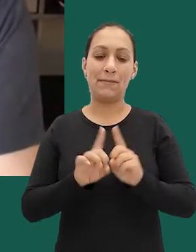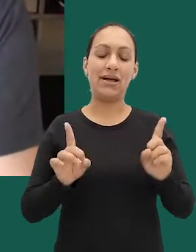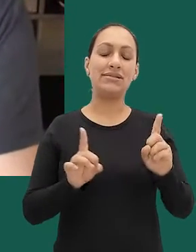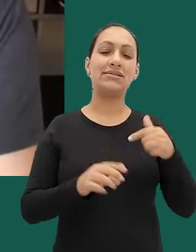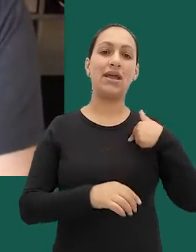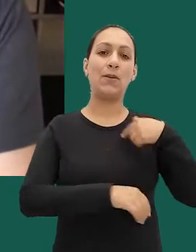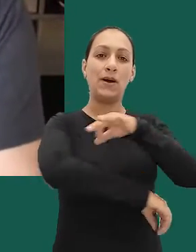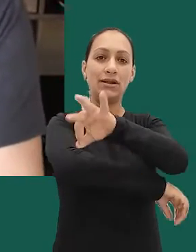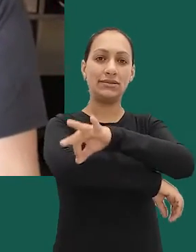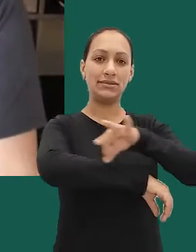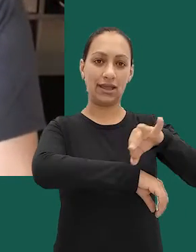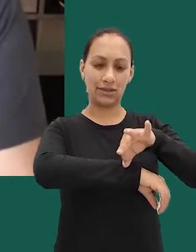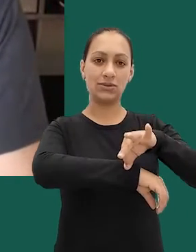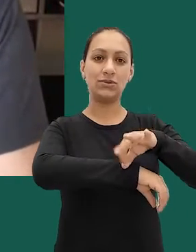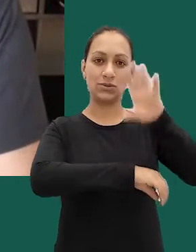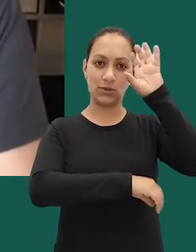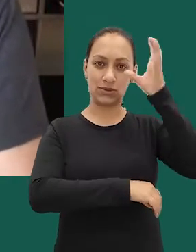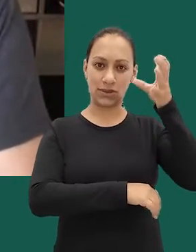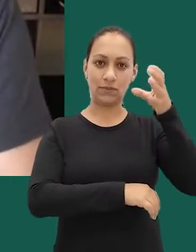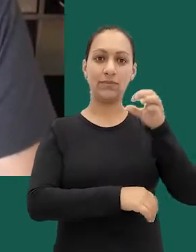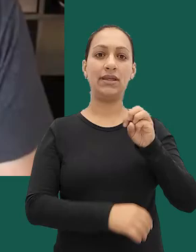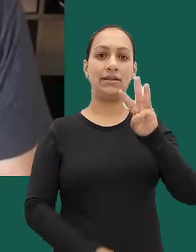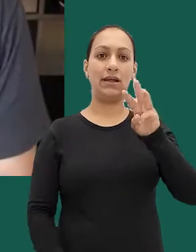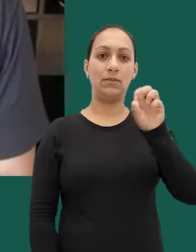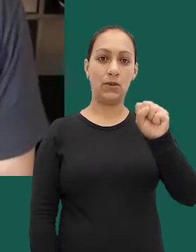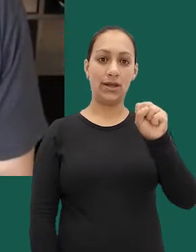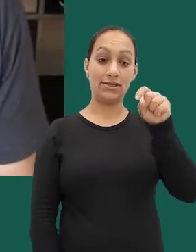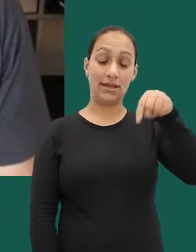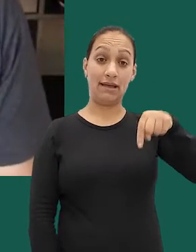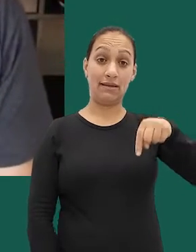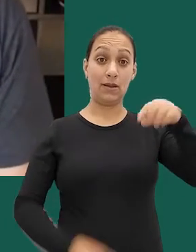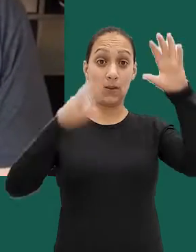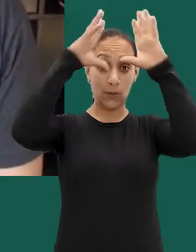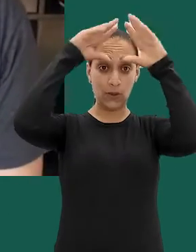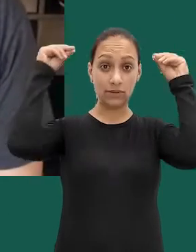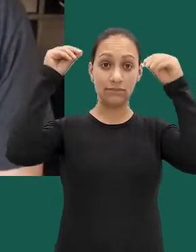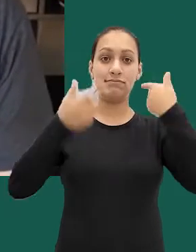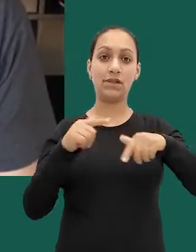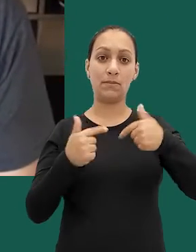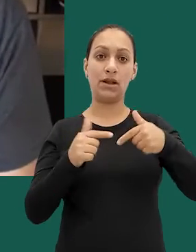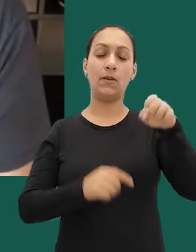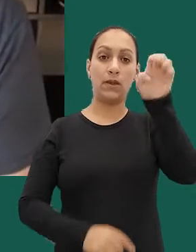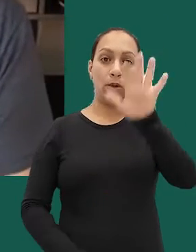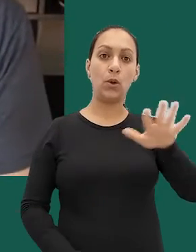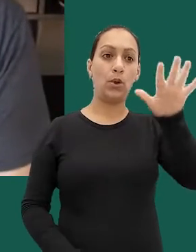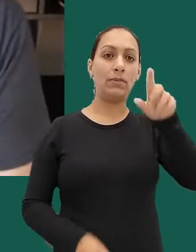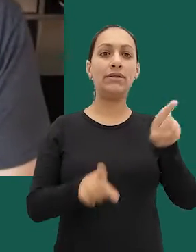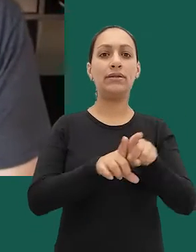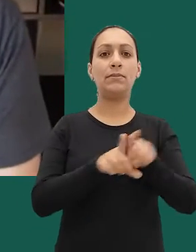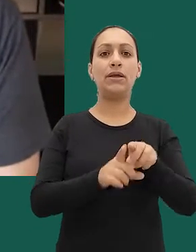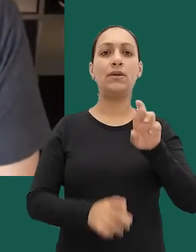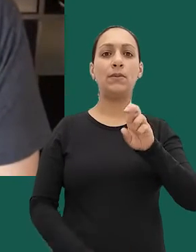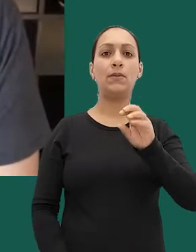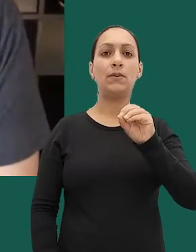soluções principal na AWS aqui na Holanda, mas eu trabalho com toda a Europa e Oriente Médio.